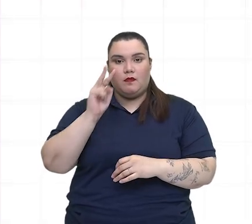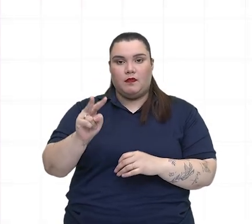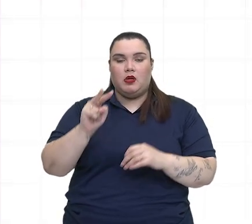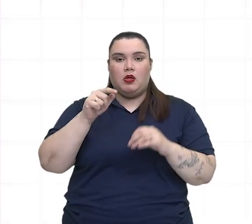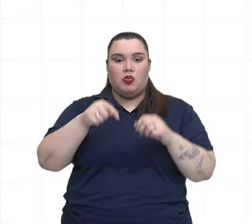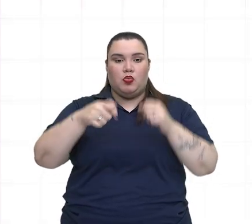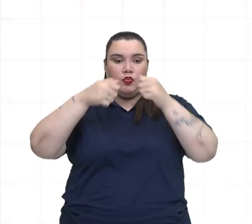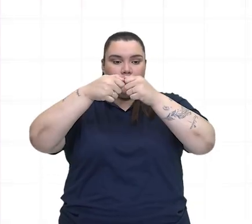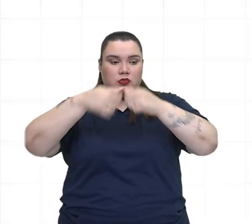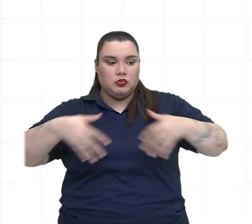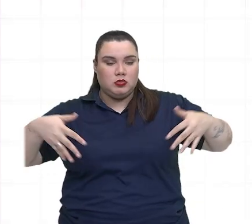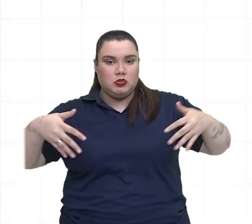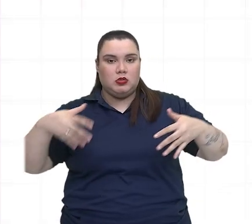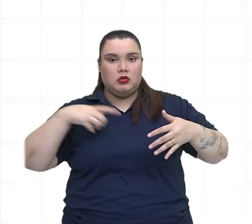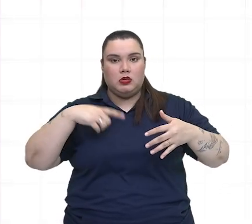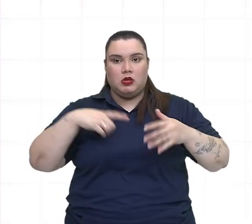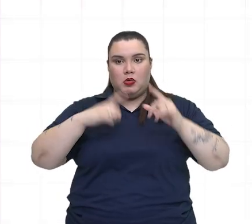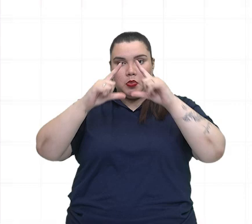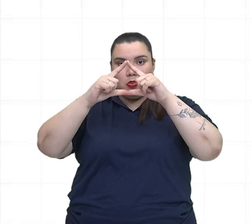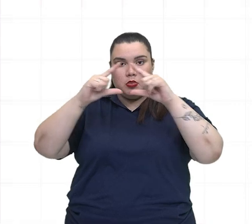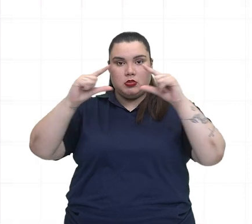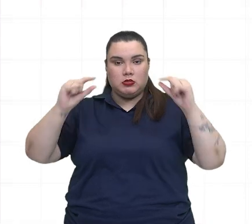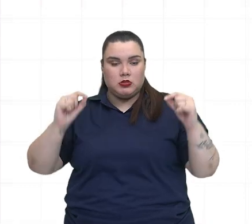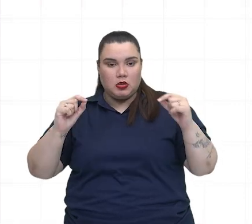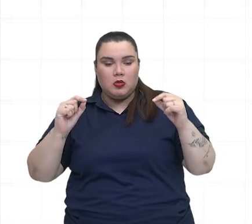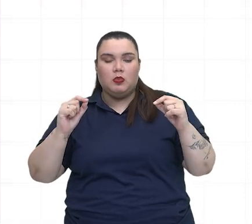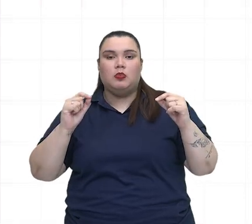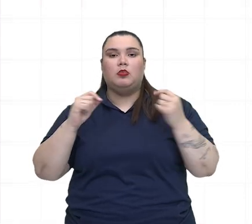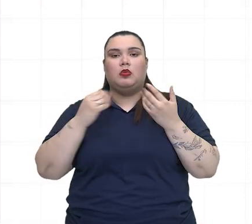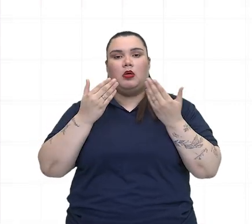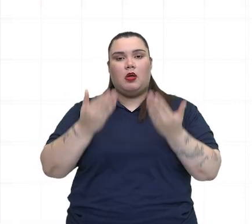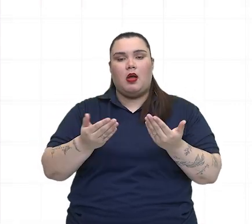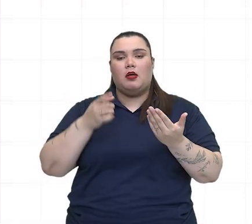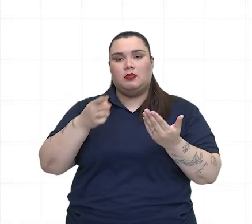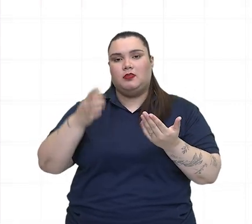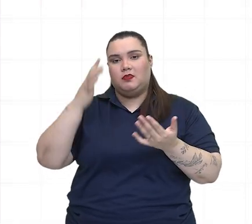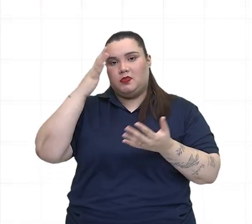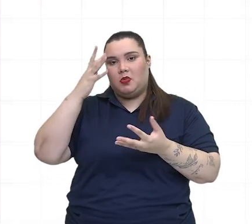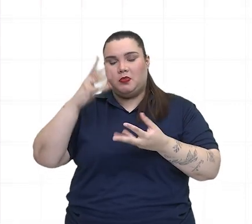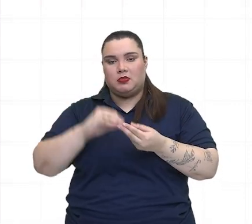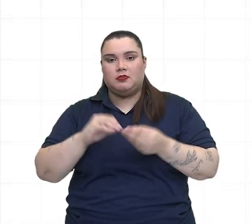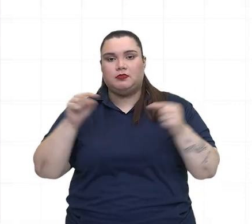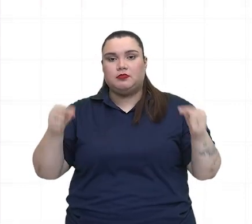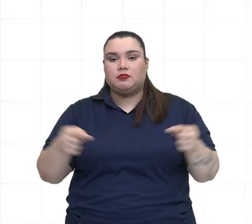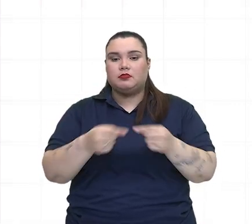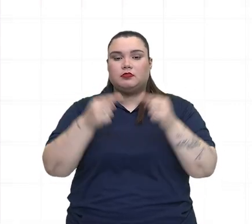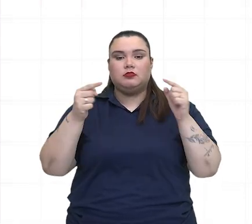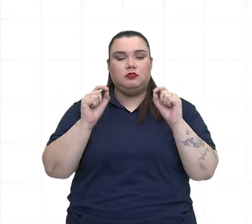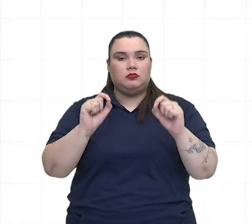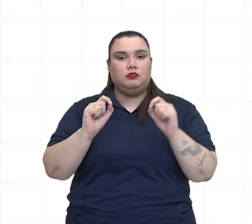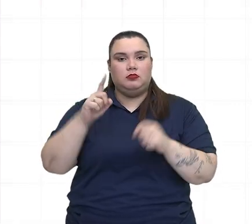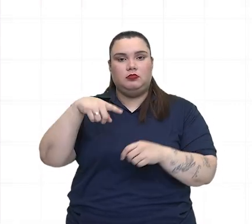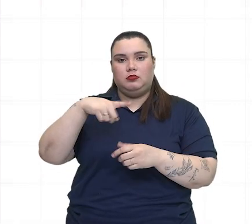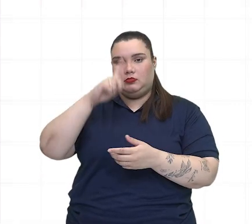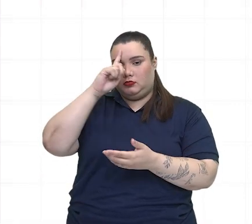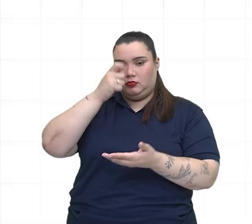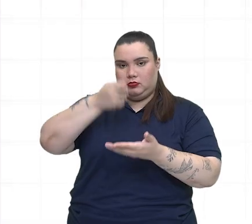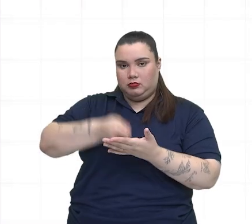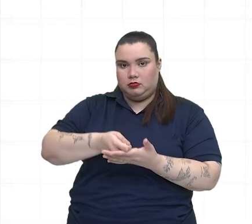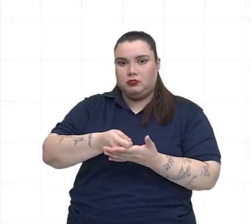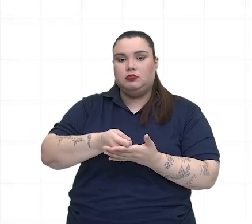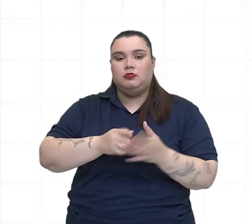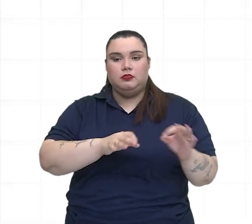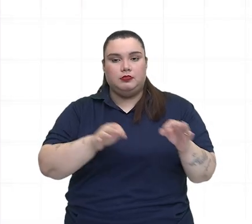no conjunto de tarefas, você já sabe que ele está retratando uma